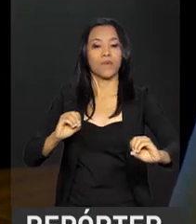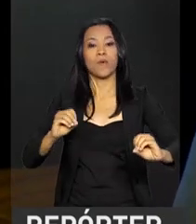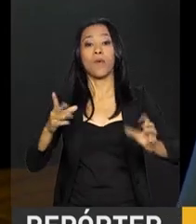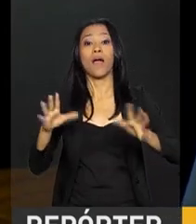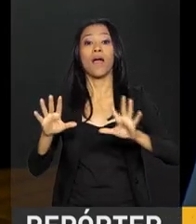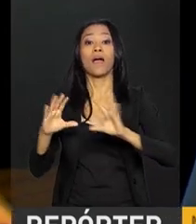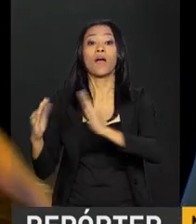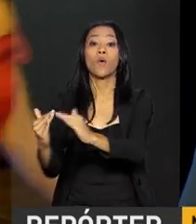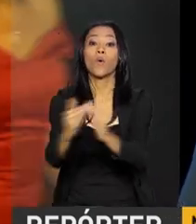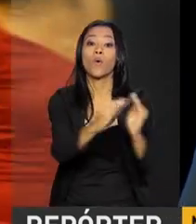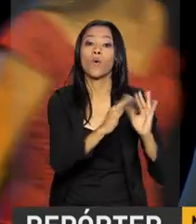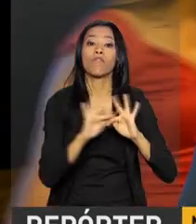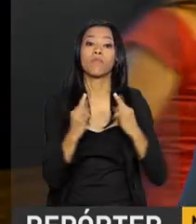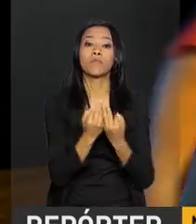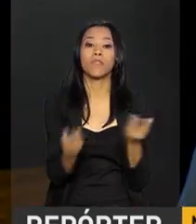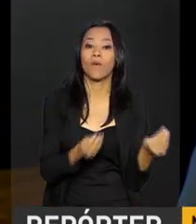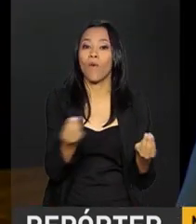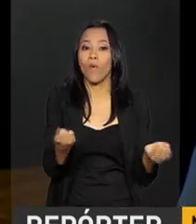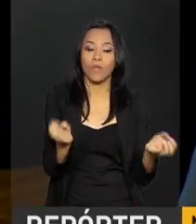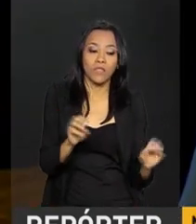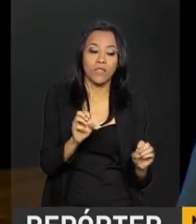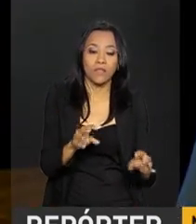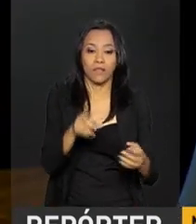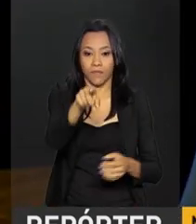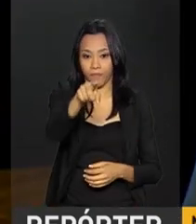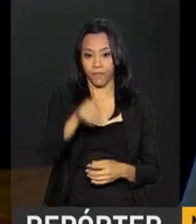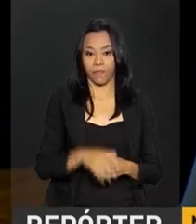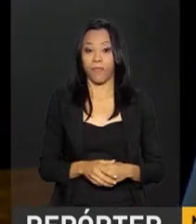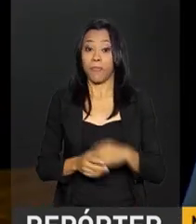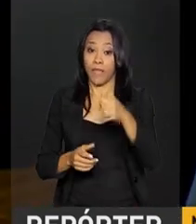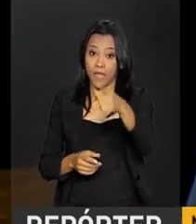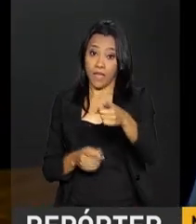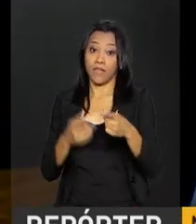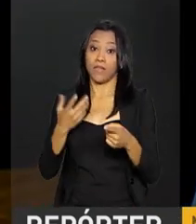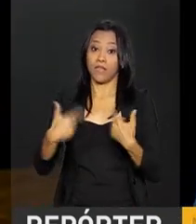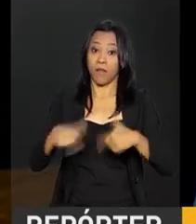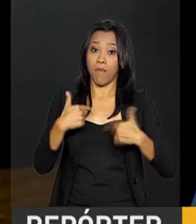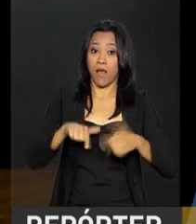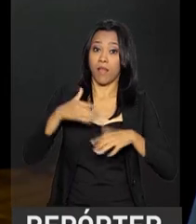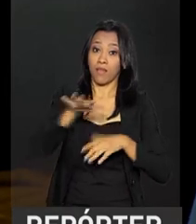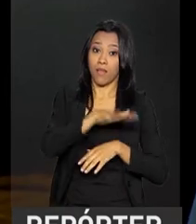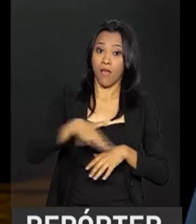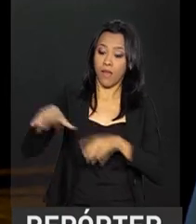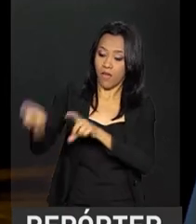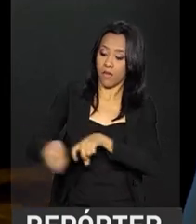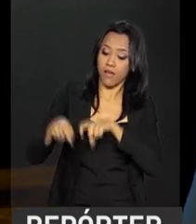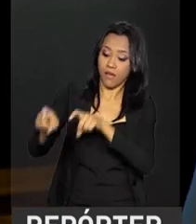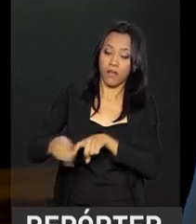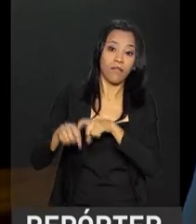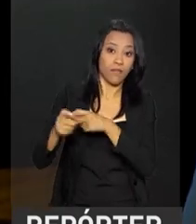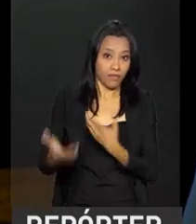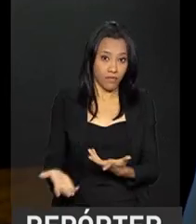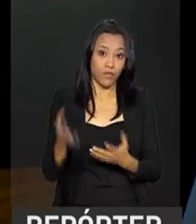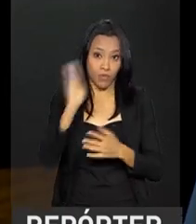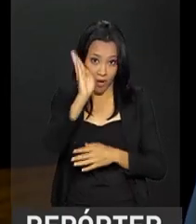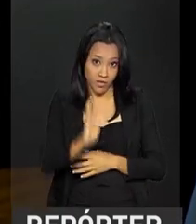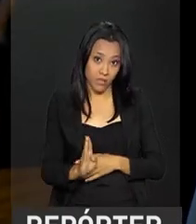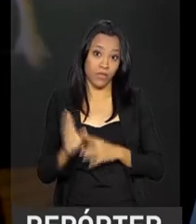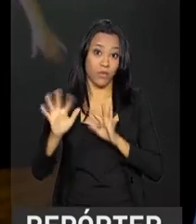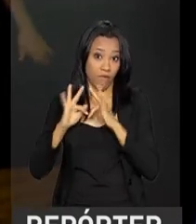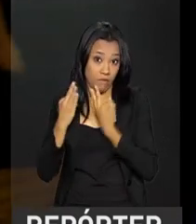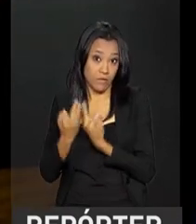mais para nós pesquisadores que fazemos extensão rural no Brasil, principalmente na área de agricultura familiar. Isso fortalece e